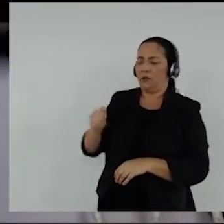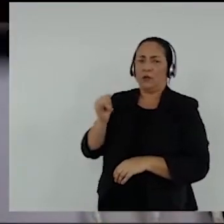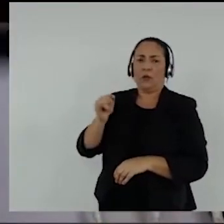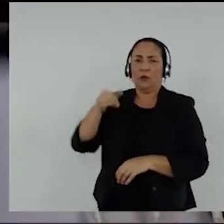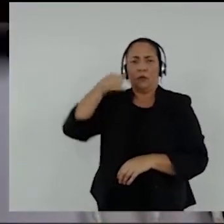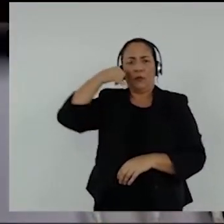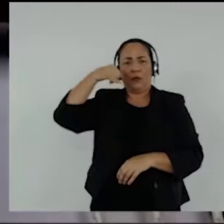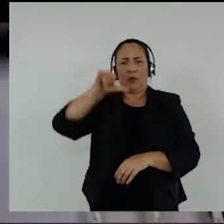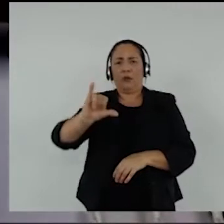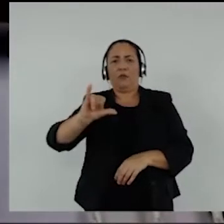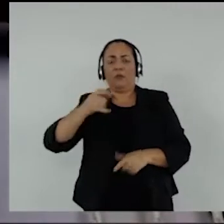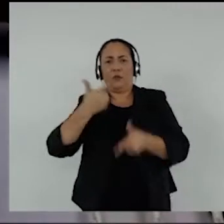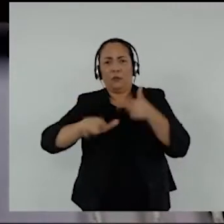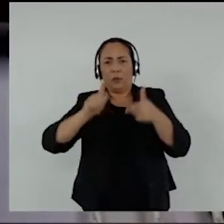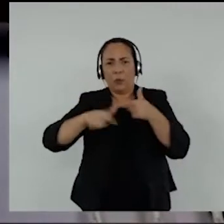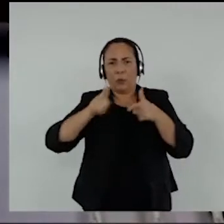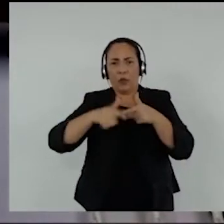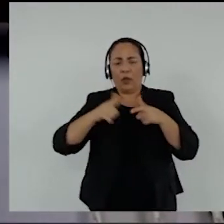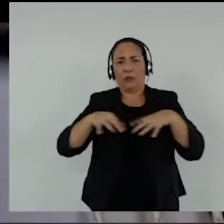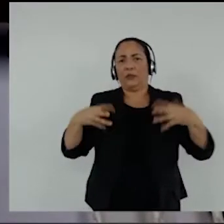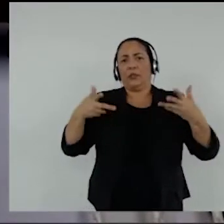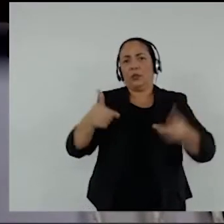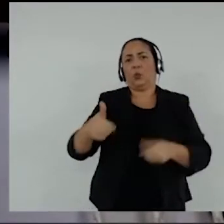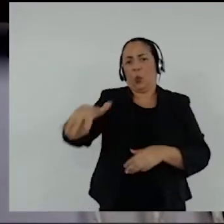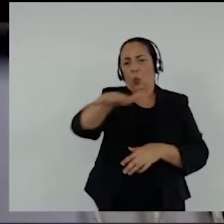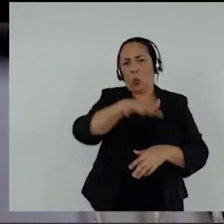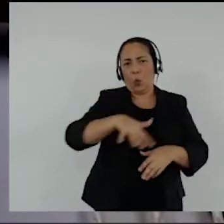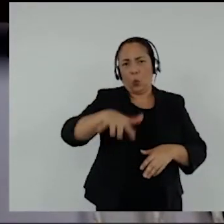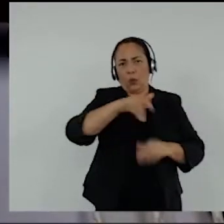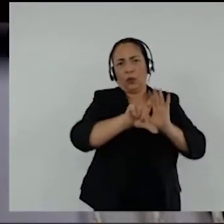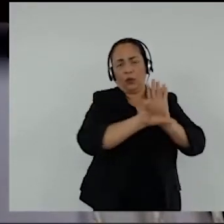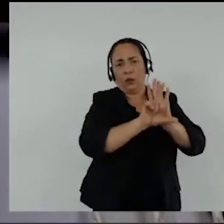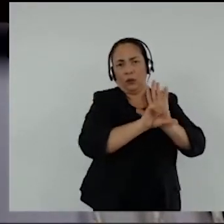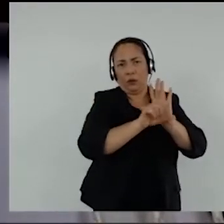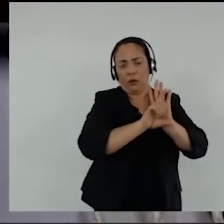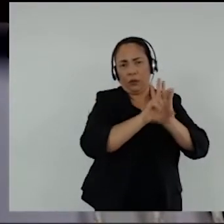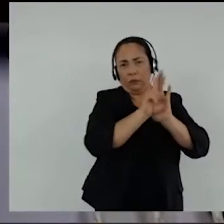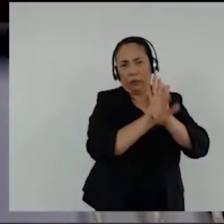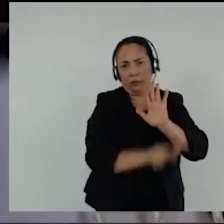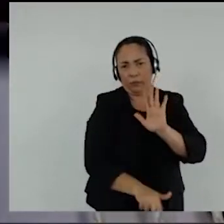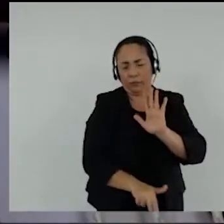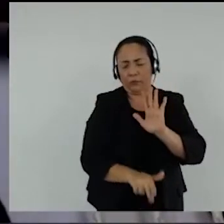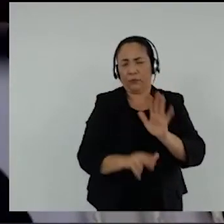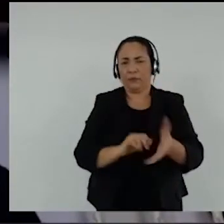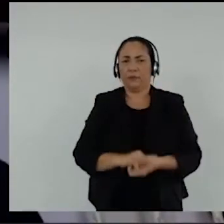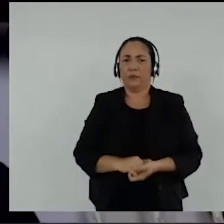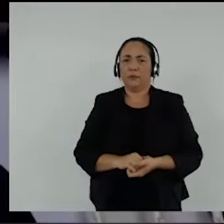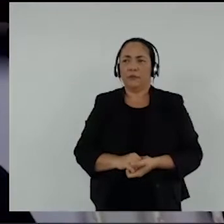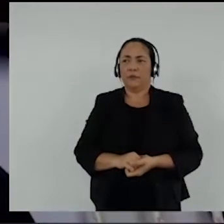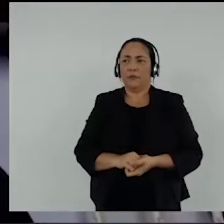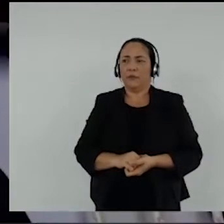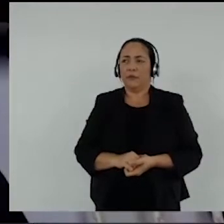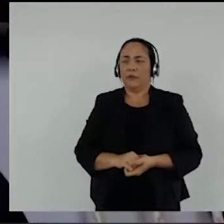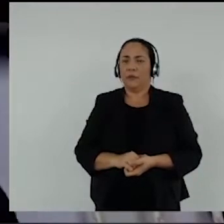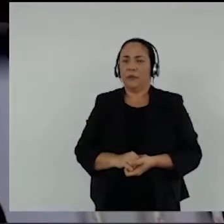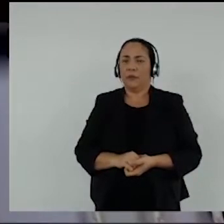de legitimidade em toda essa regulamentação. Então, era